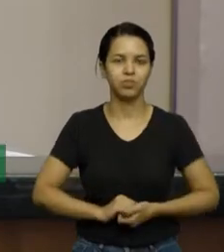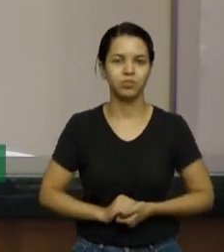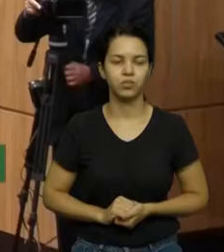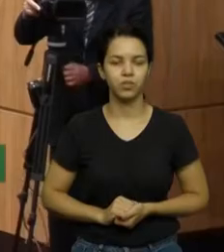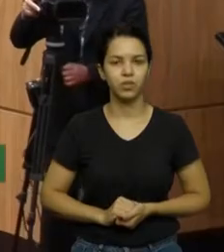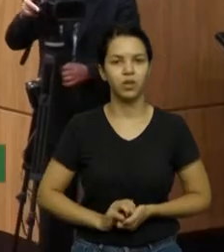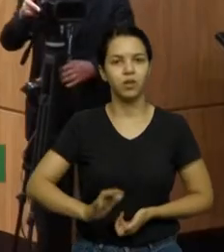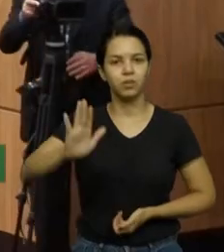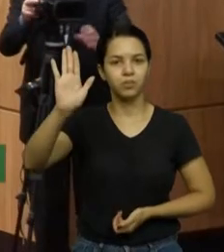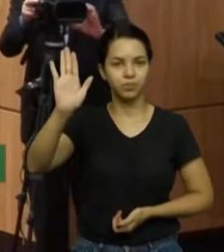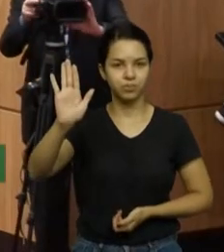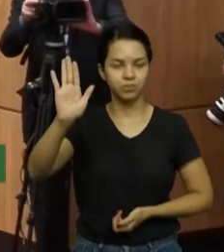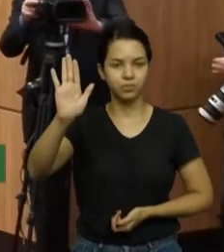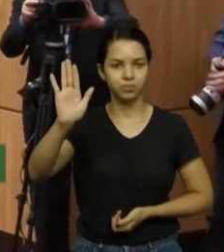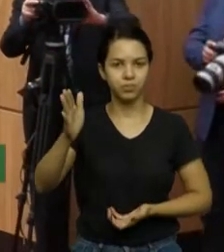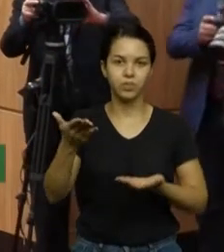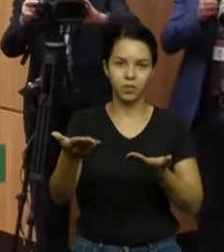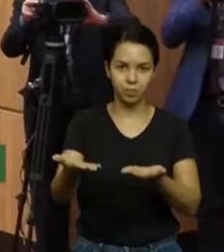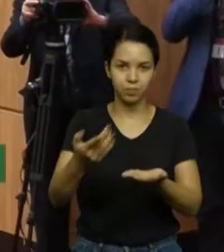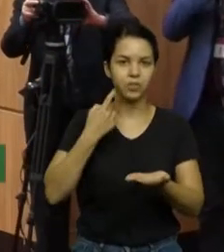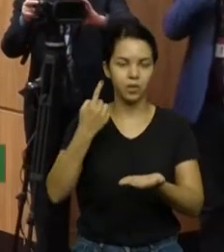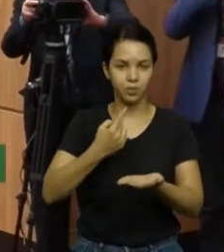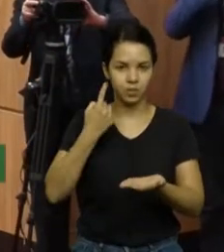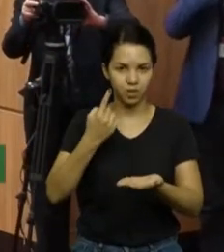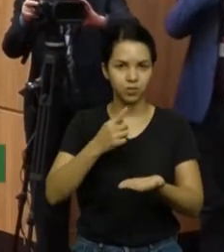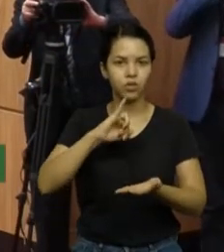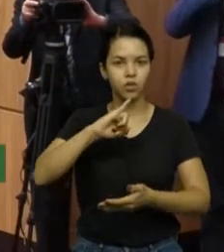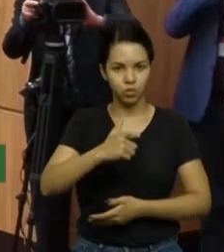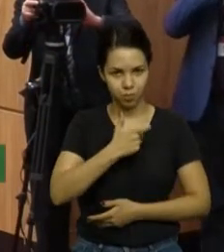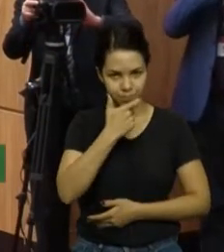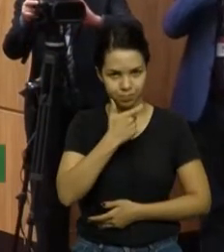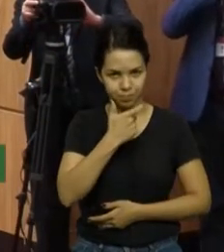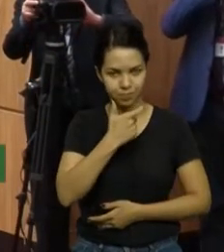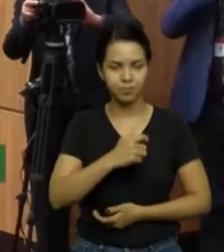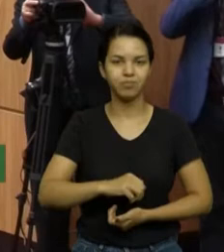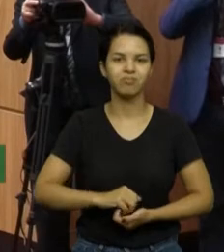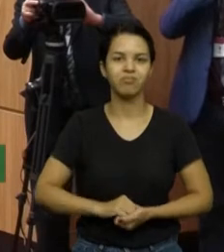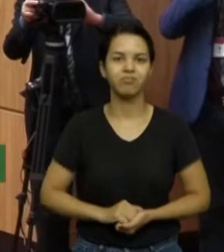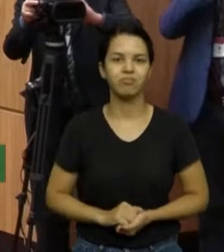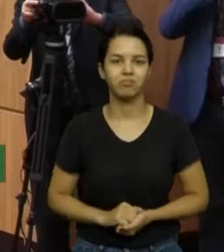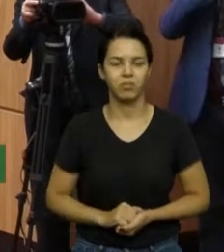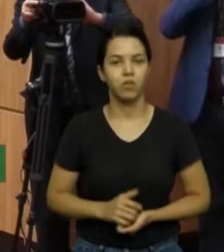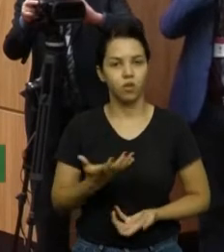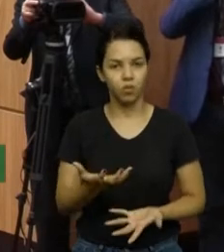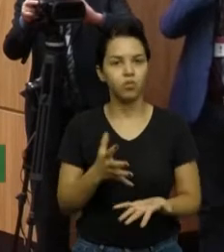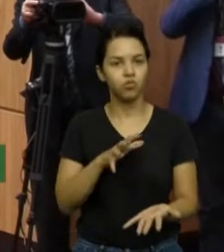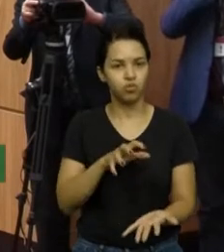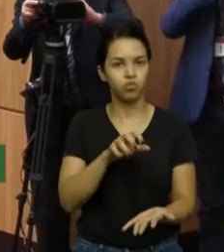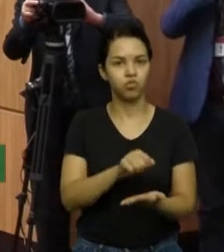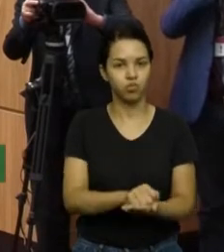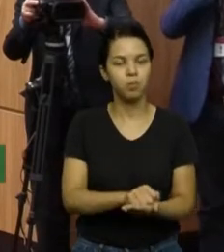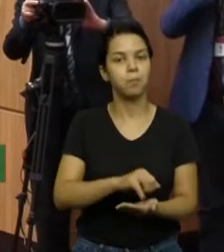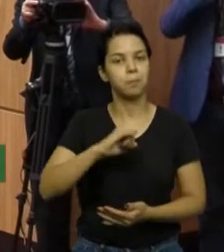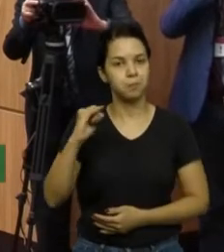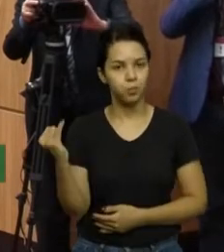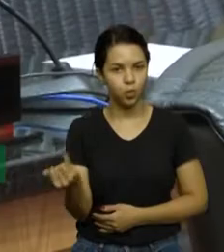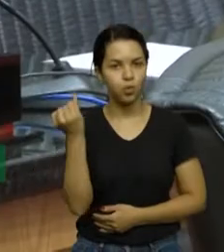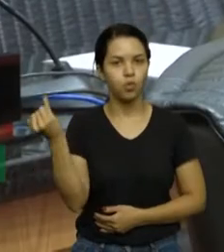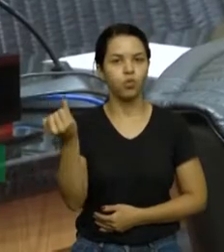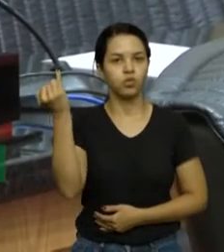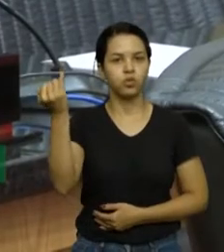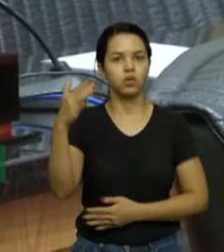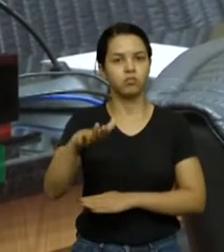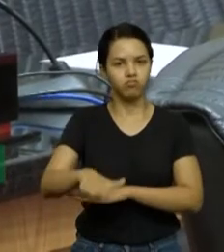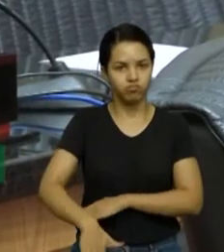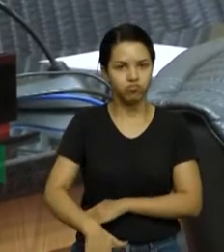ordem. Pela ordem, deputado Jerry Comper. Queria fazer um registro aqui, importante nessa tarde,